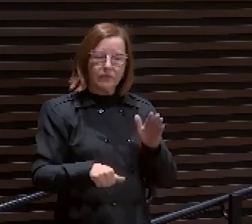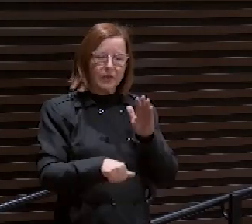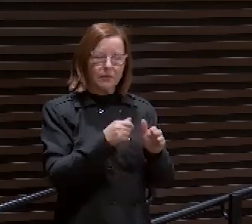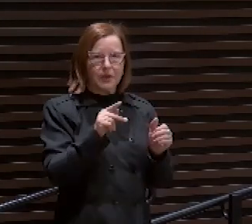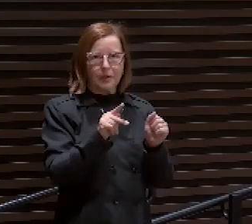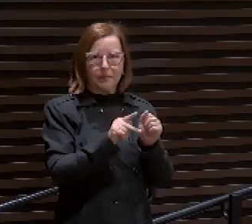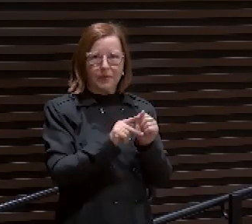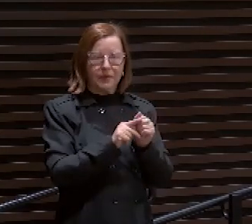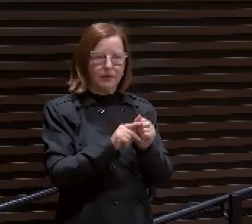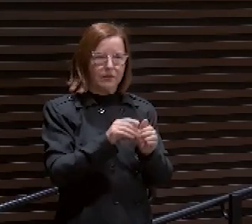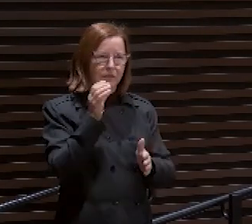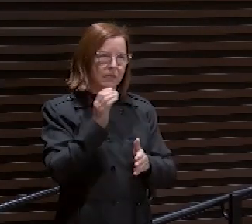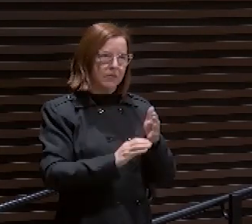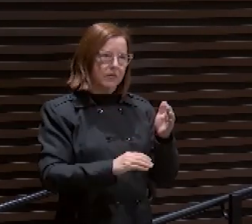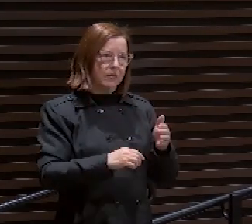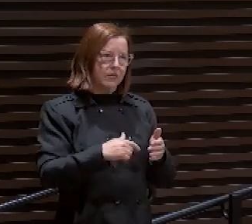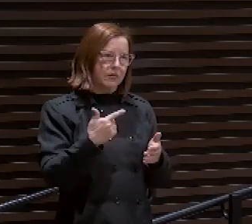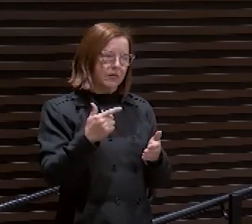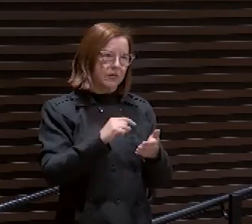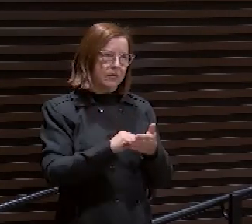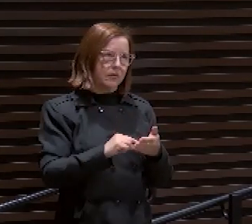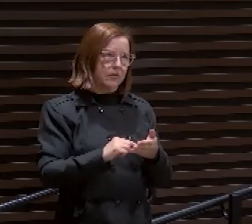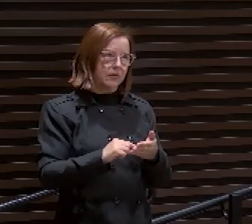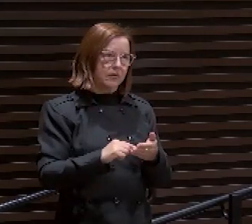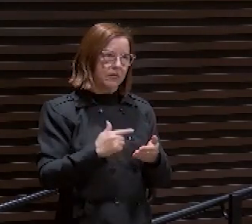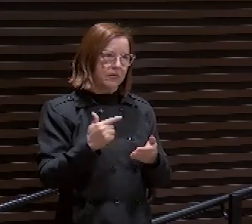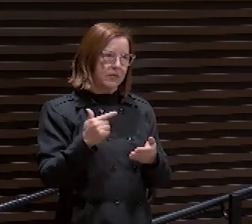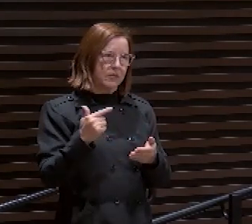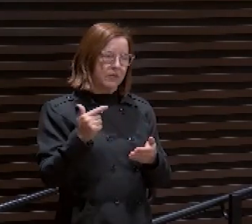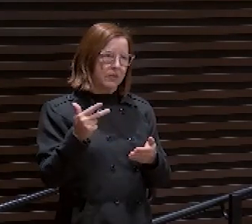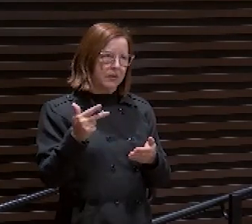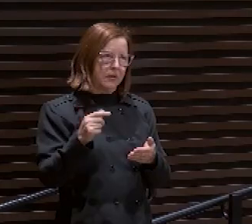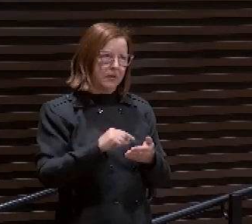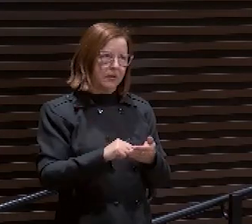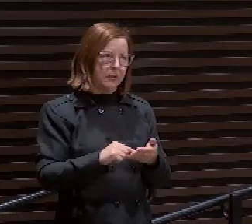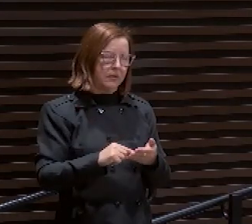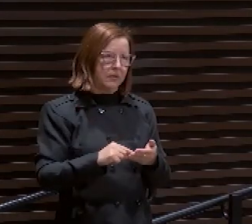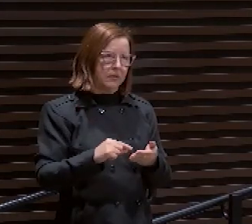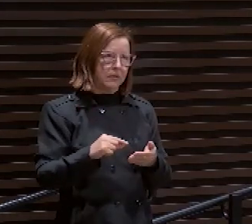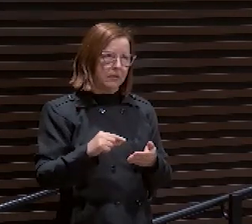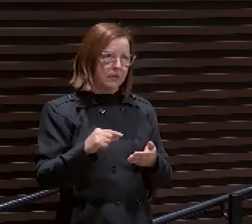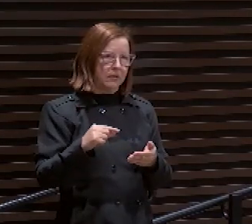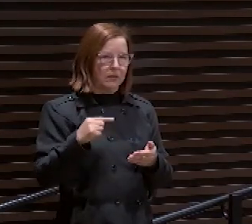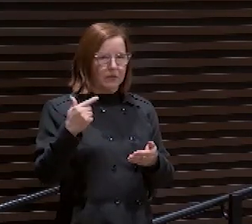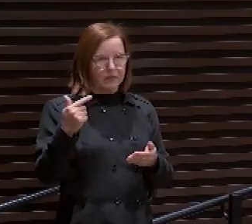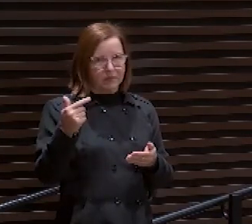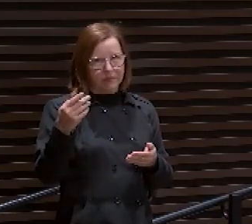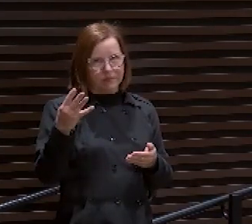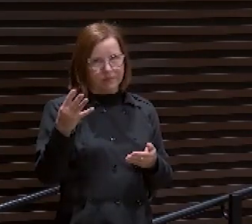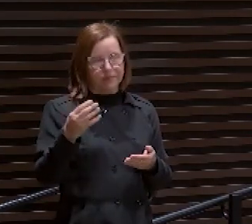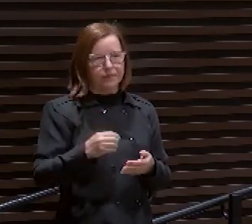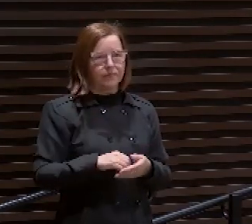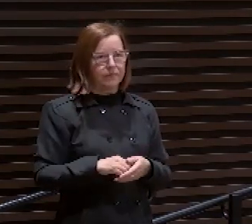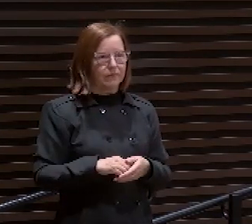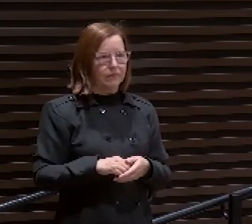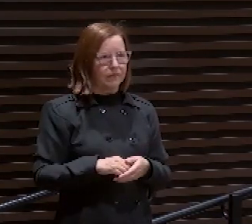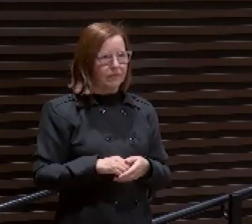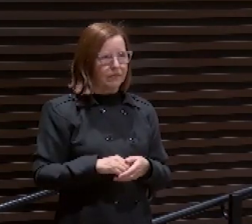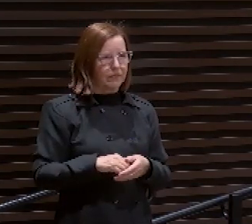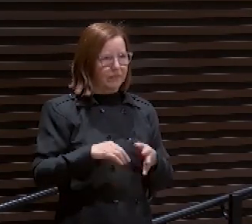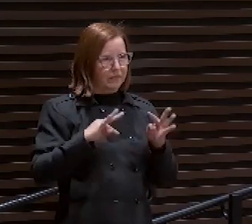1 Pedro 2, 23 e 24. Se todos localizaram,